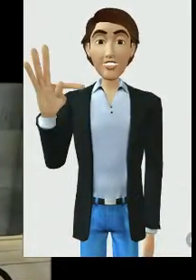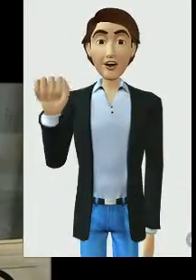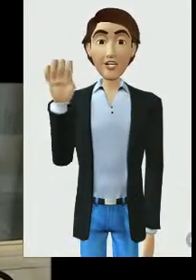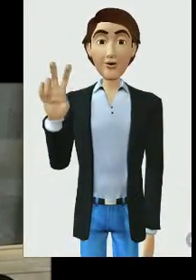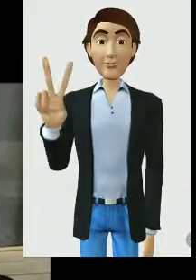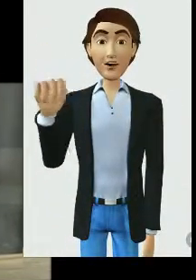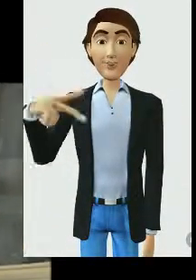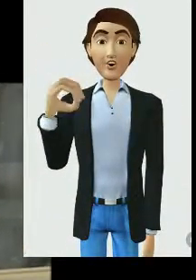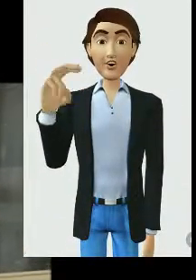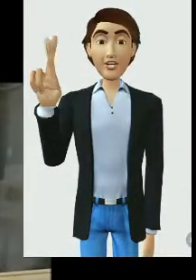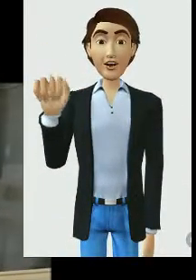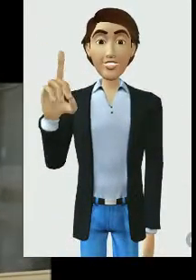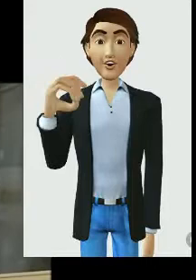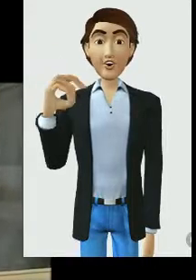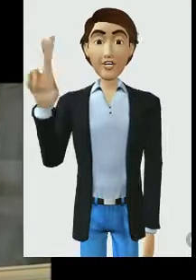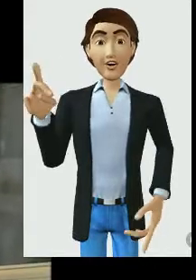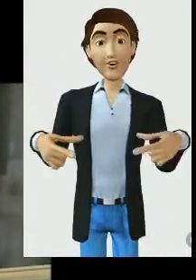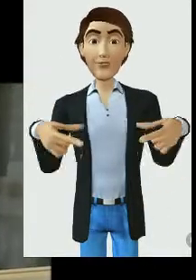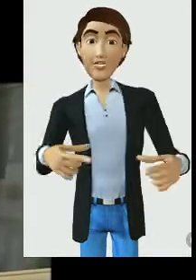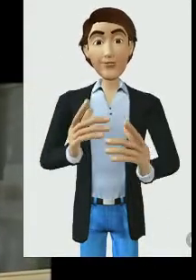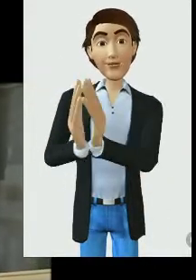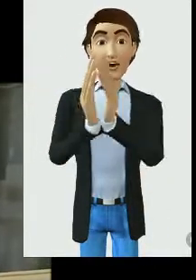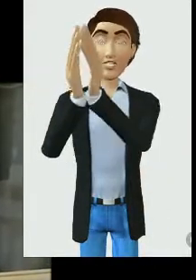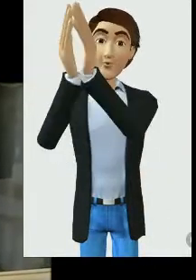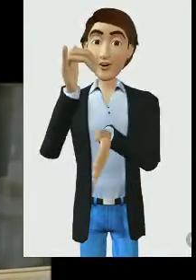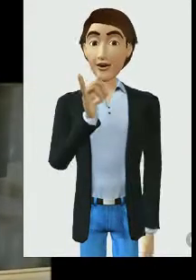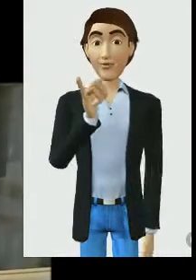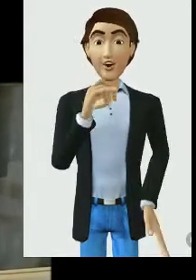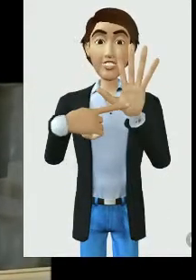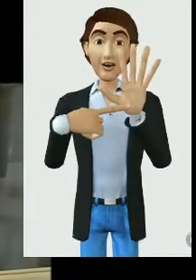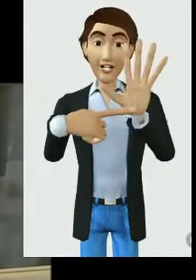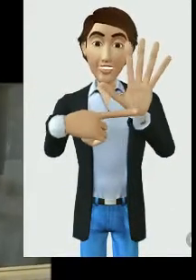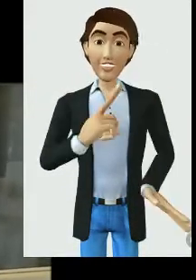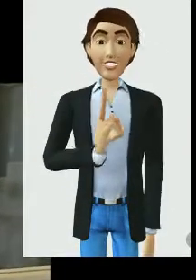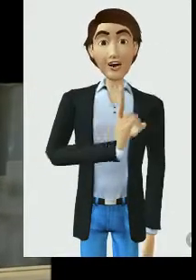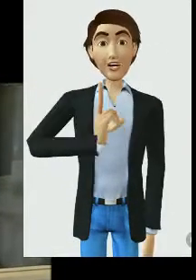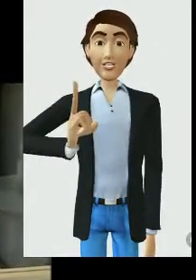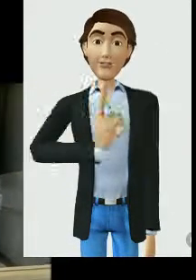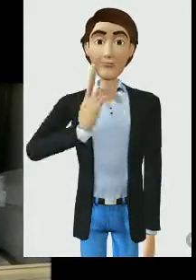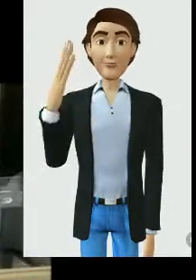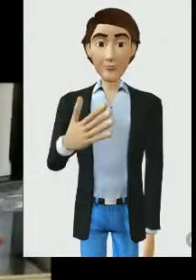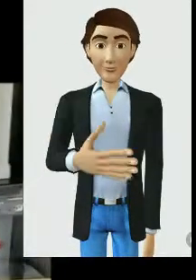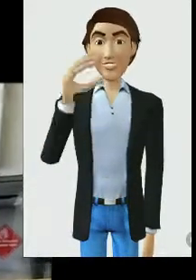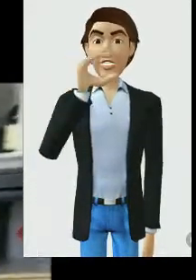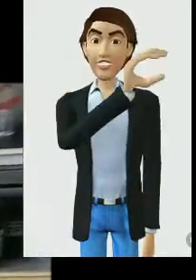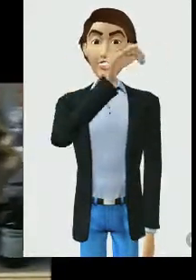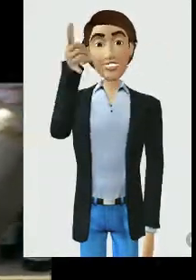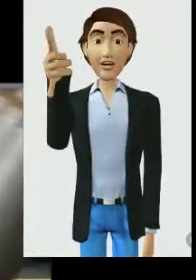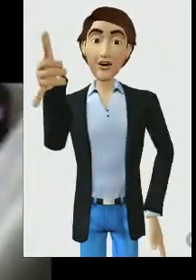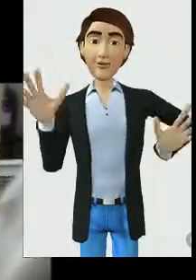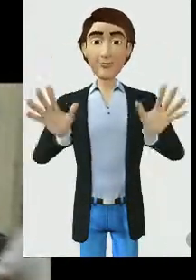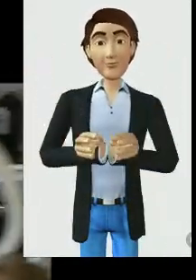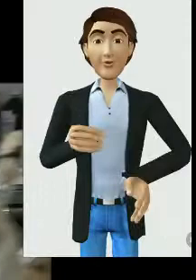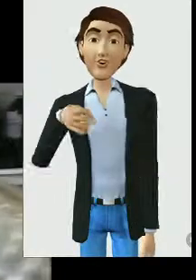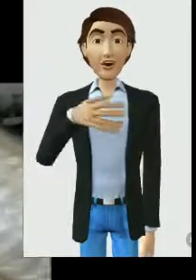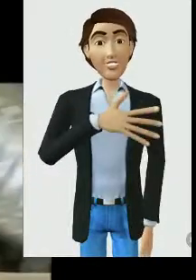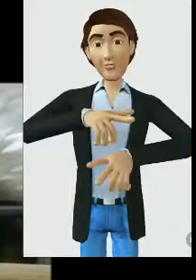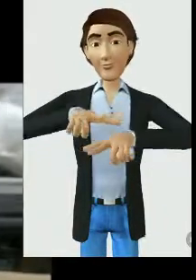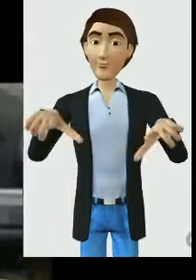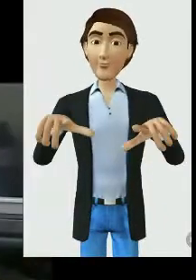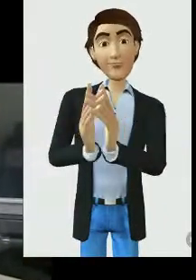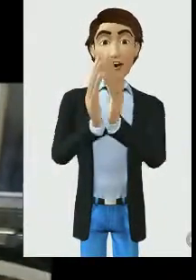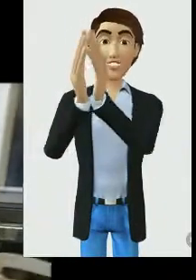a amostra é girado e aquecido, ligado a um condensador, a uma bomba de vácuo e a um balão